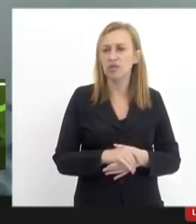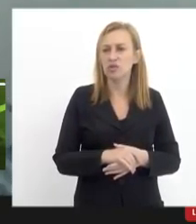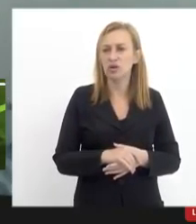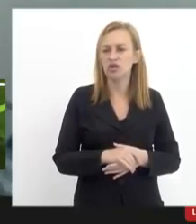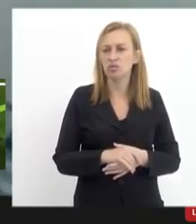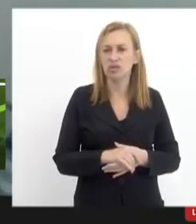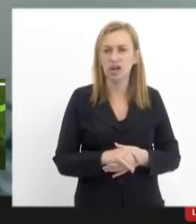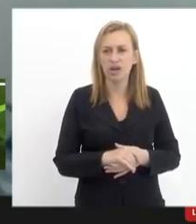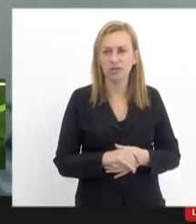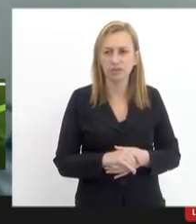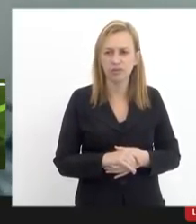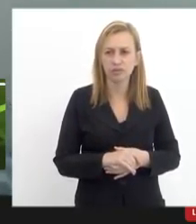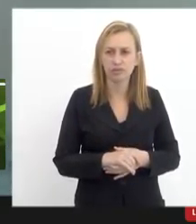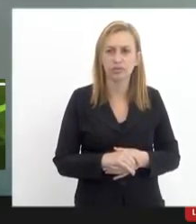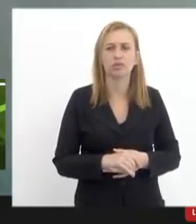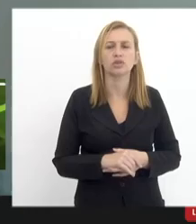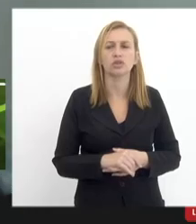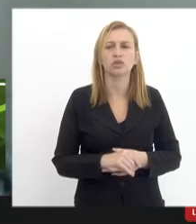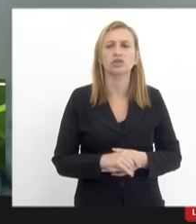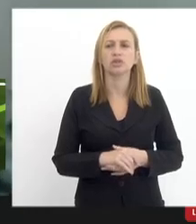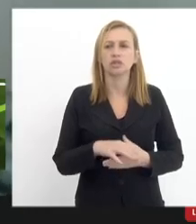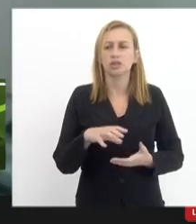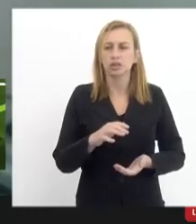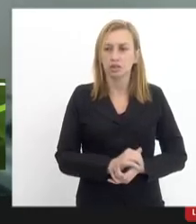registrados. É isso.